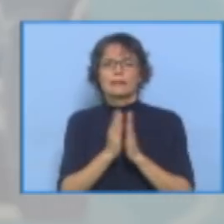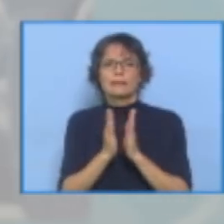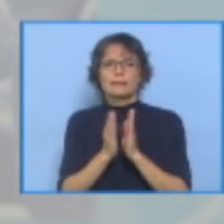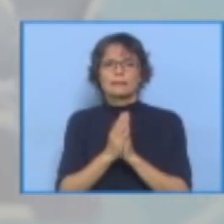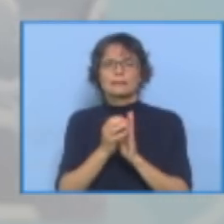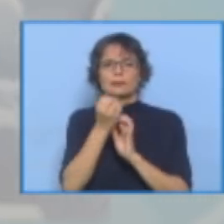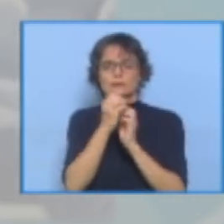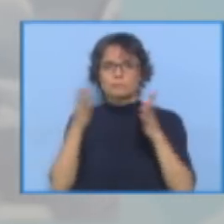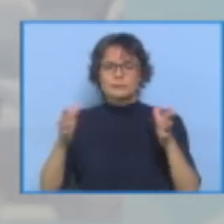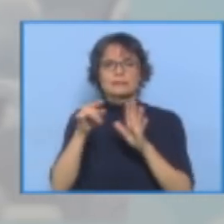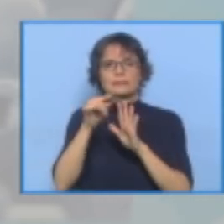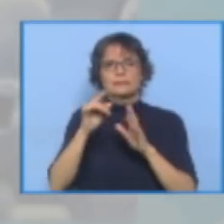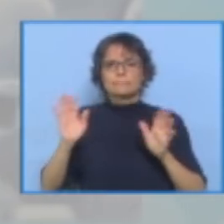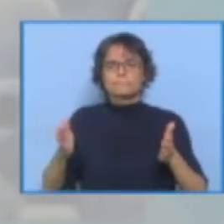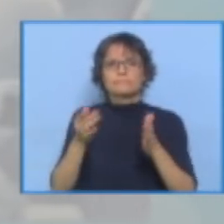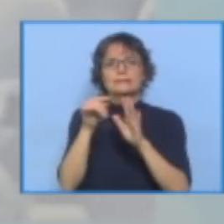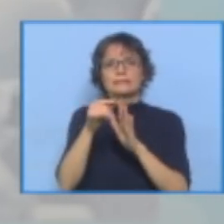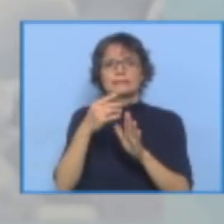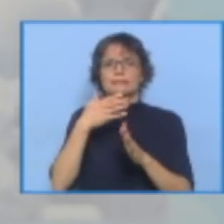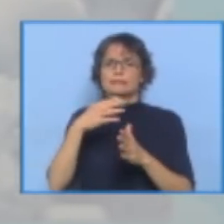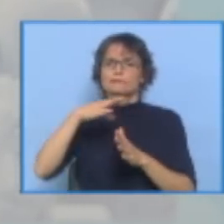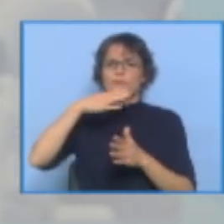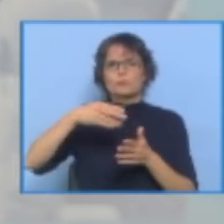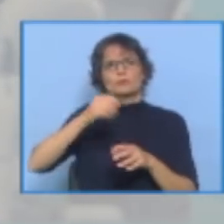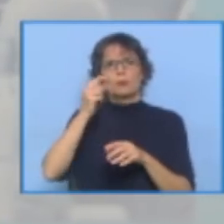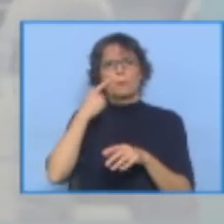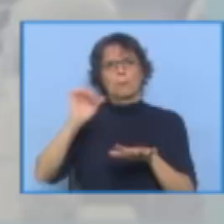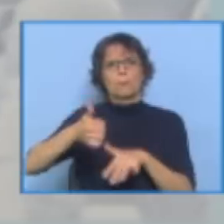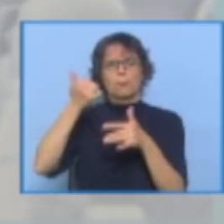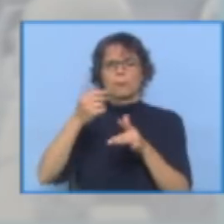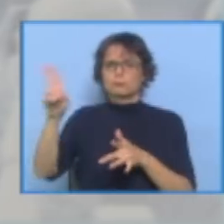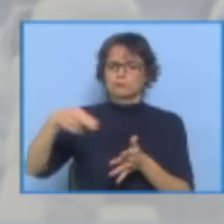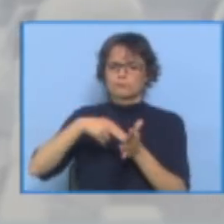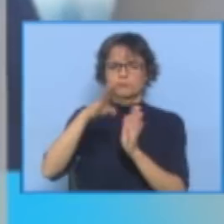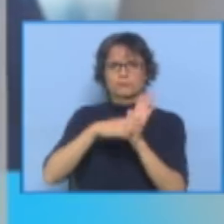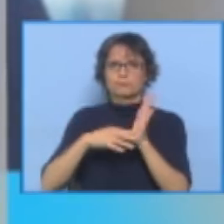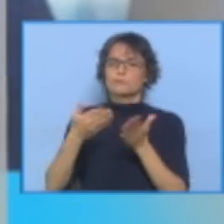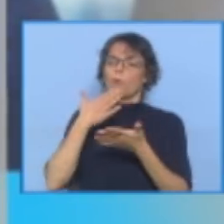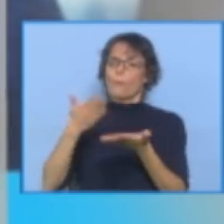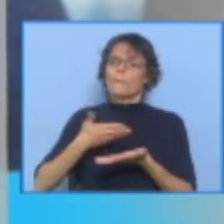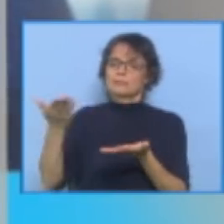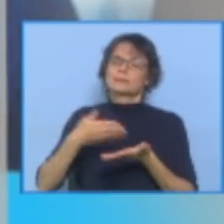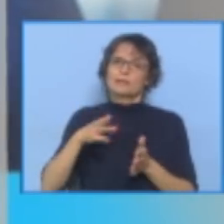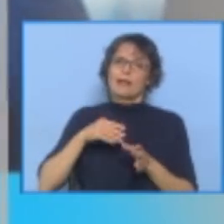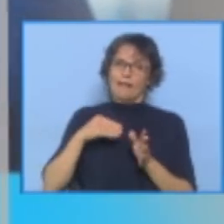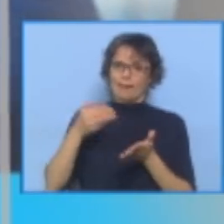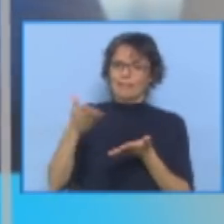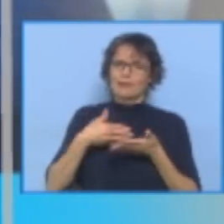Uma iniciativa que agora apresentamos também à conversa com Maria João Avilés. Cumprimento. Boa tarde. Olá, obrigado, Maria João, por